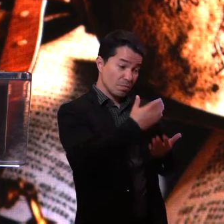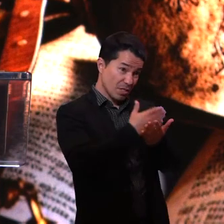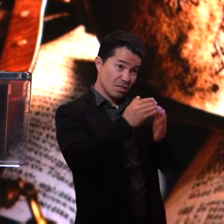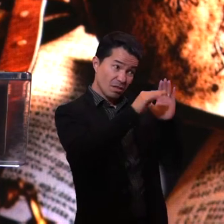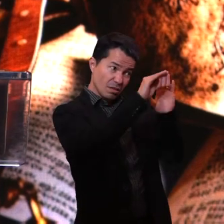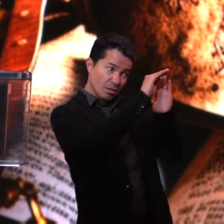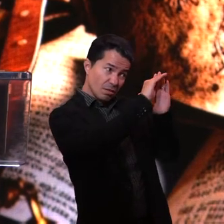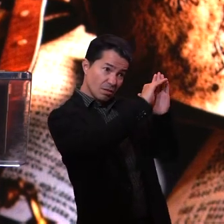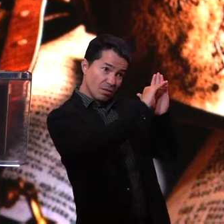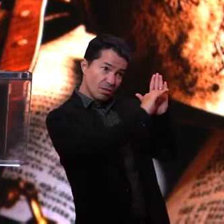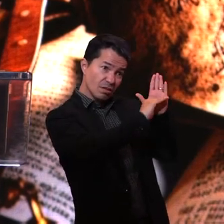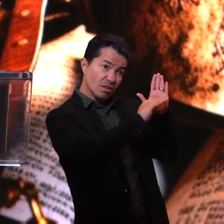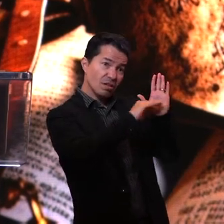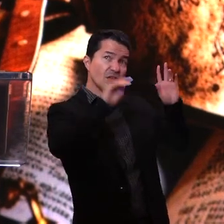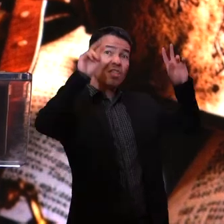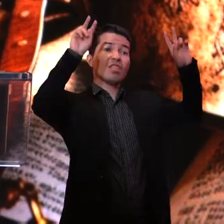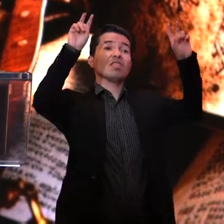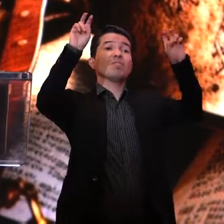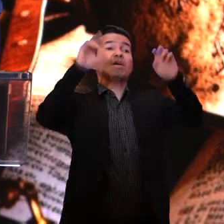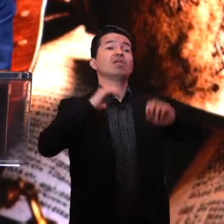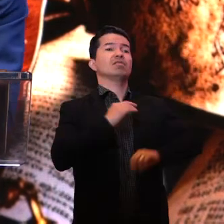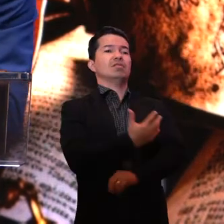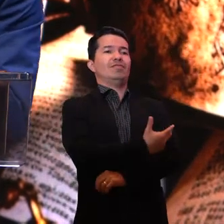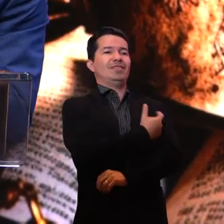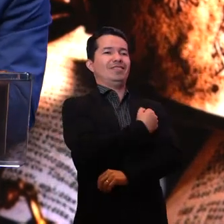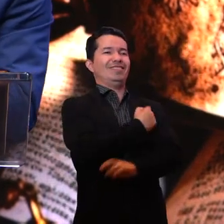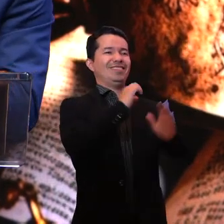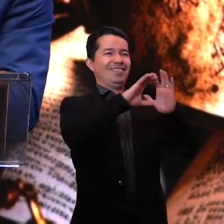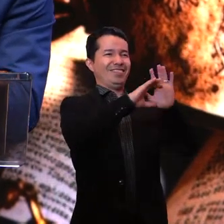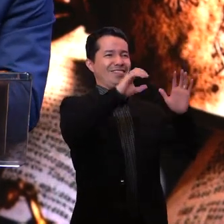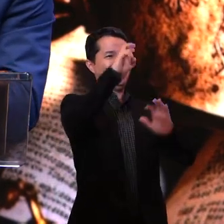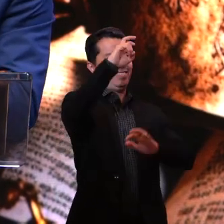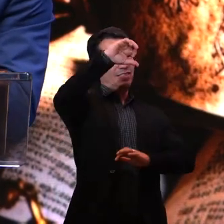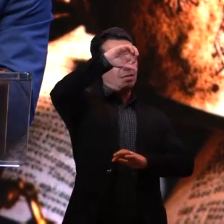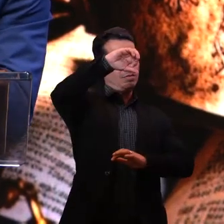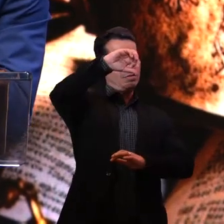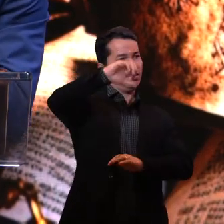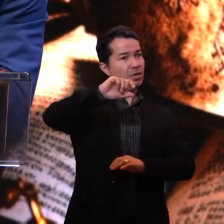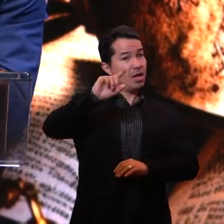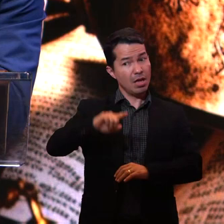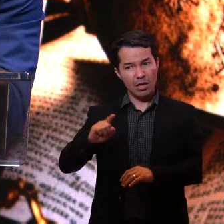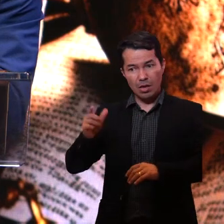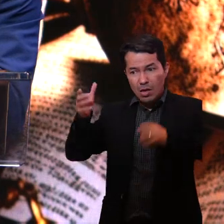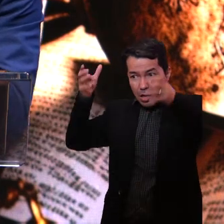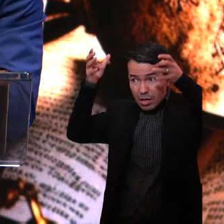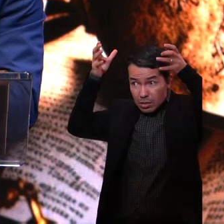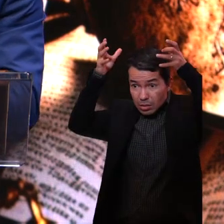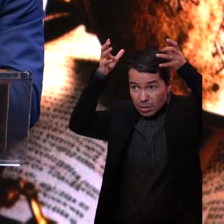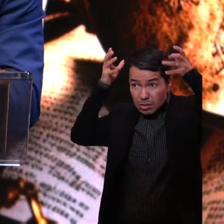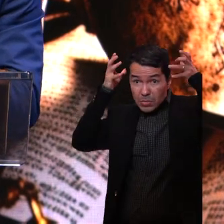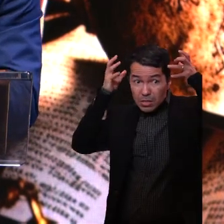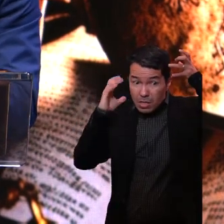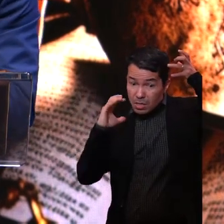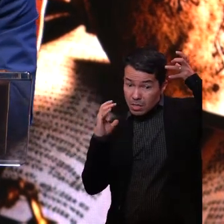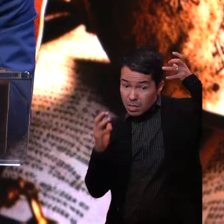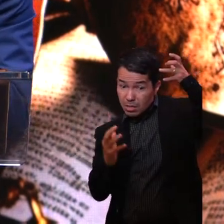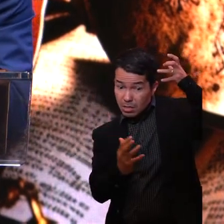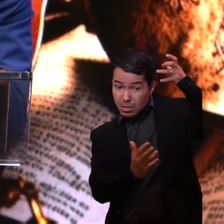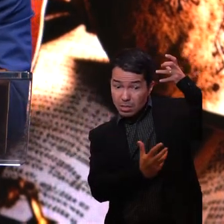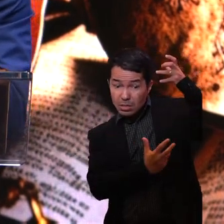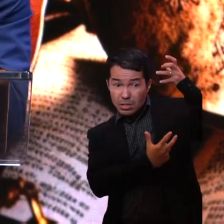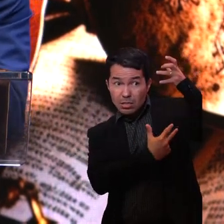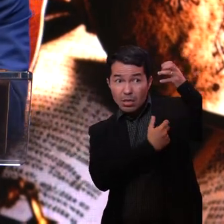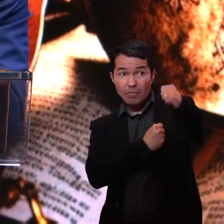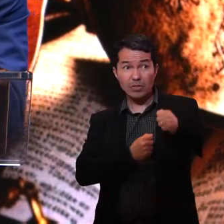da nossa salvação. Ele aponta para Jesus, para algo que vai acontecer.